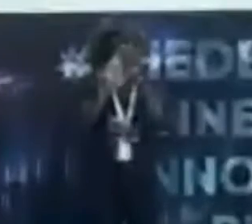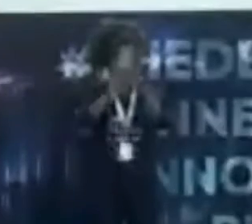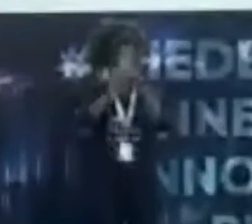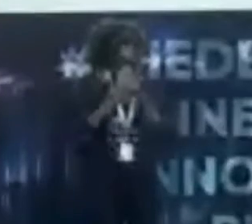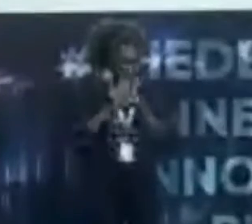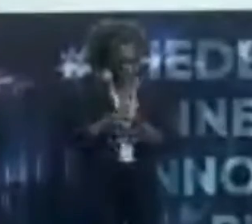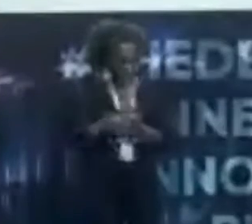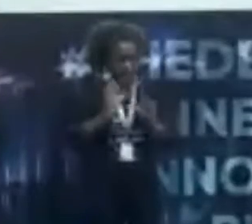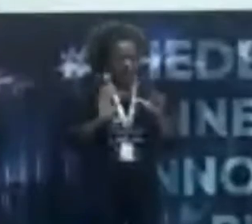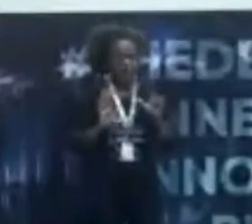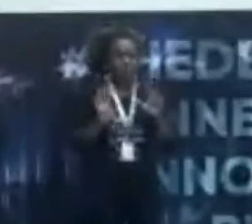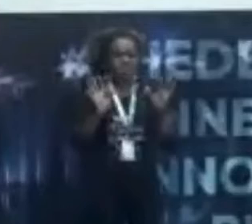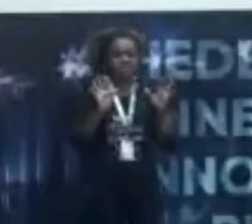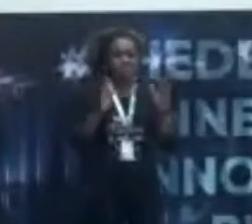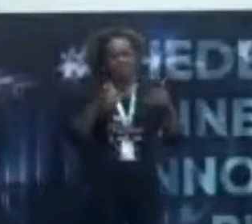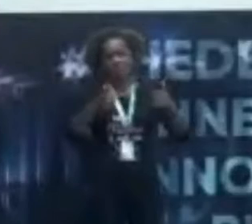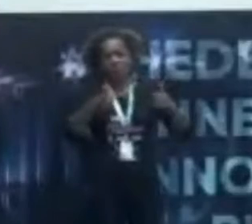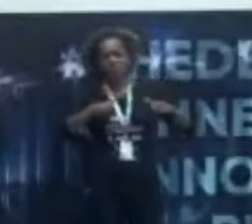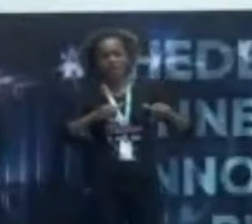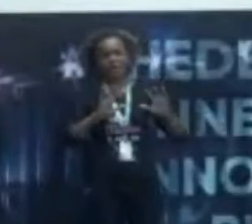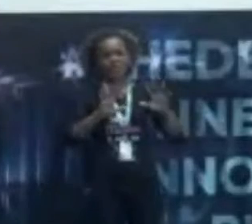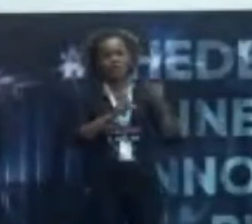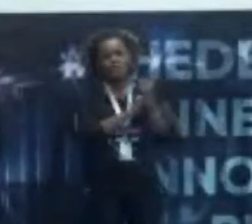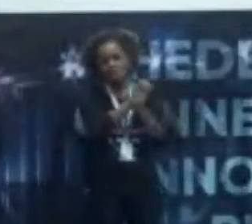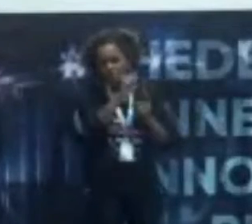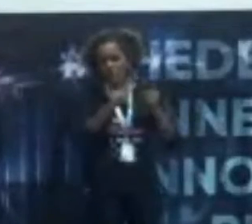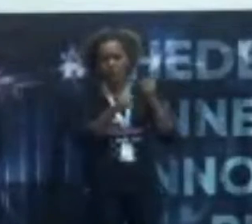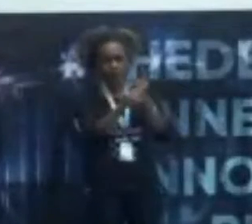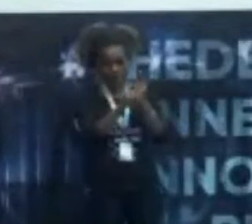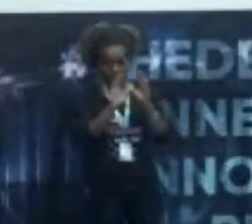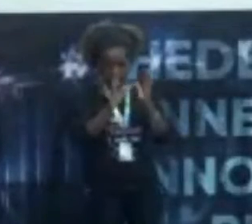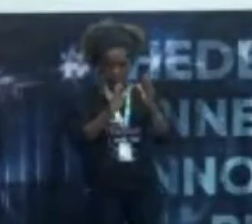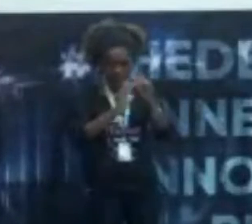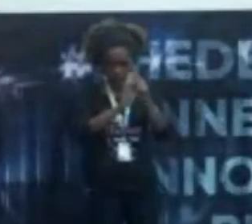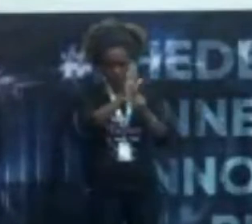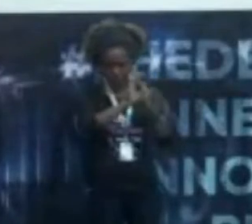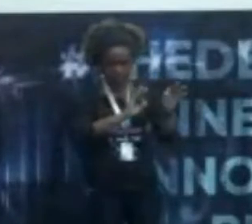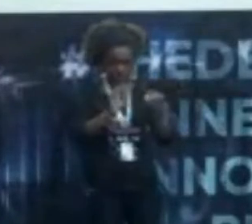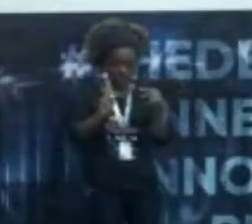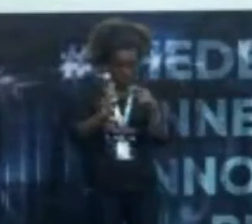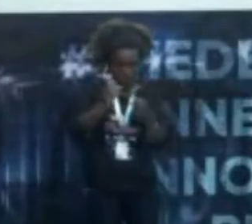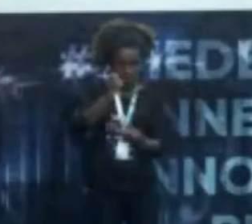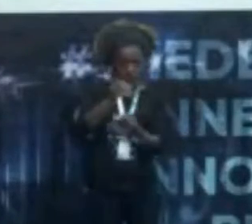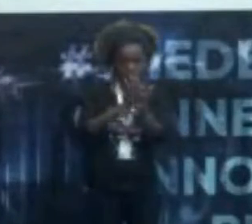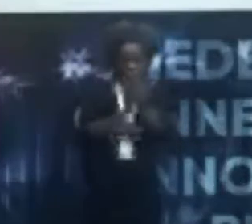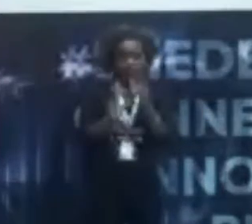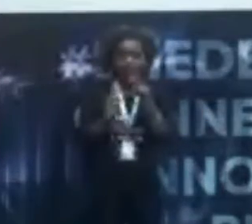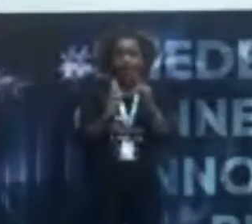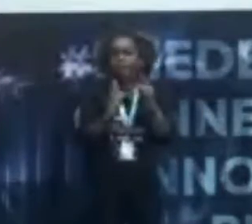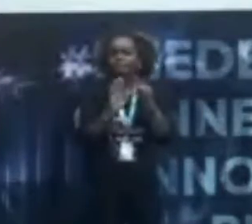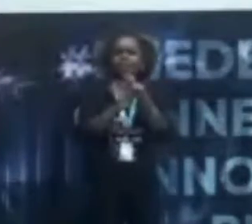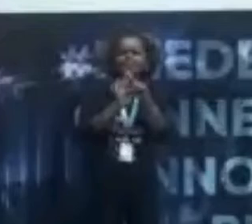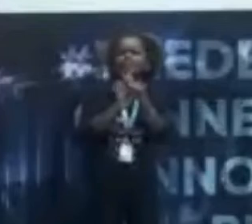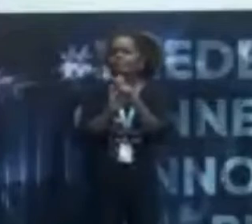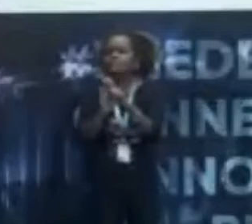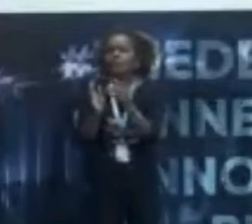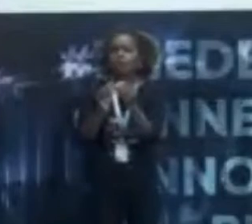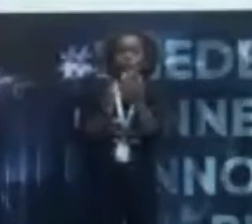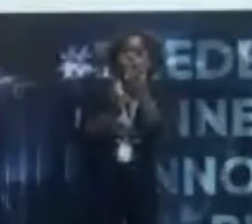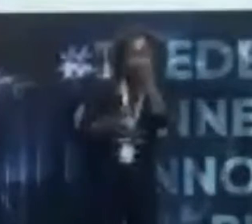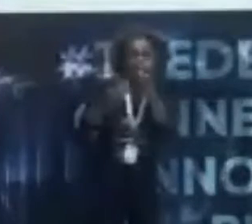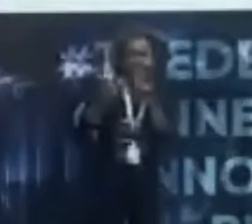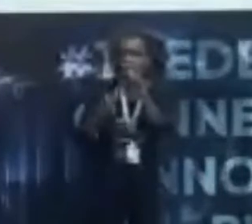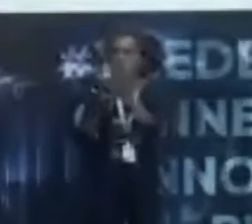gente estava completando um ano aí de projeto, né? Eu fiz uma pesquisa para saber como que as pessoas estavam,